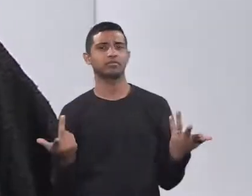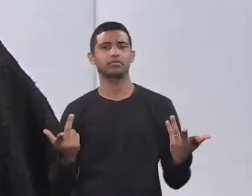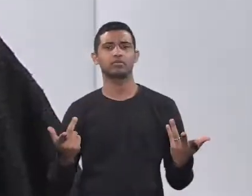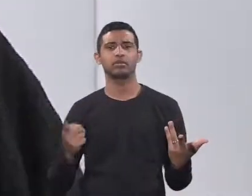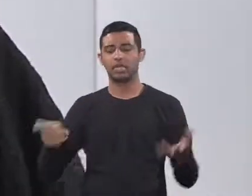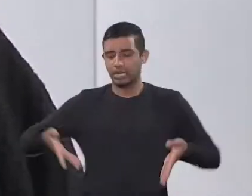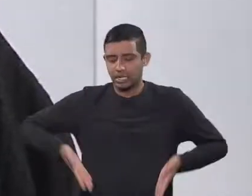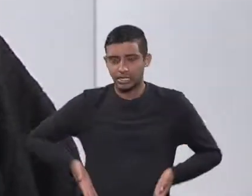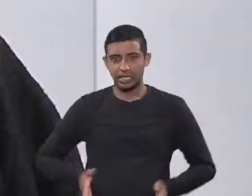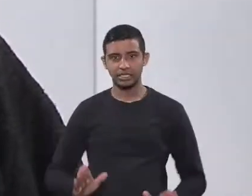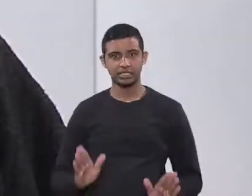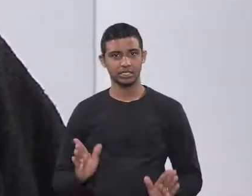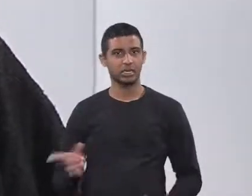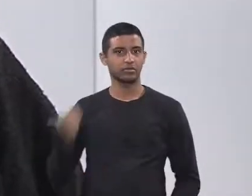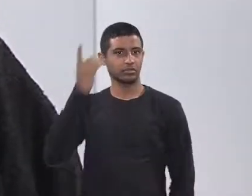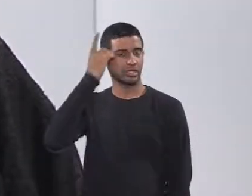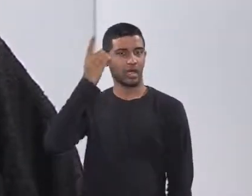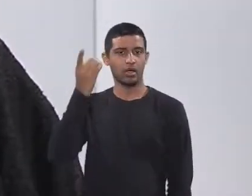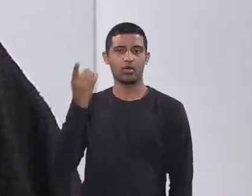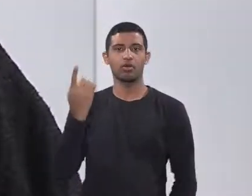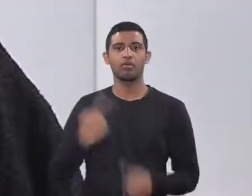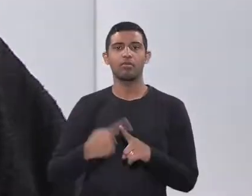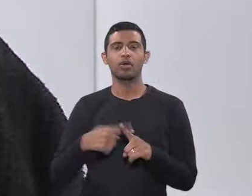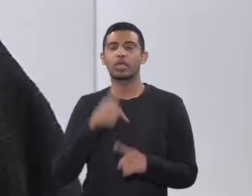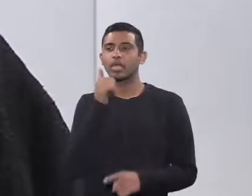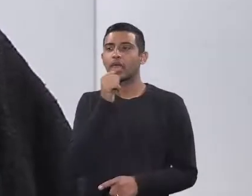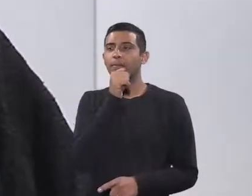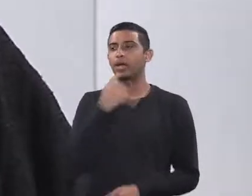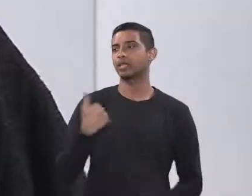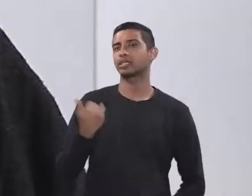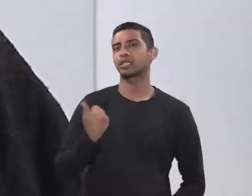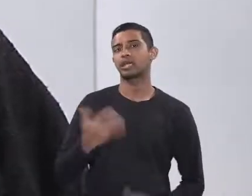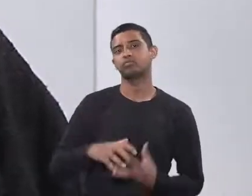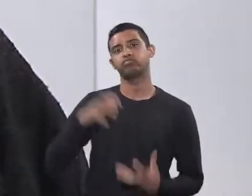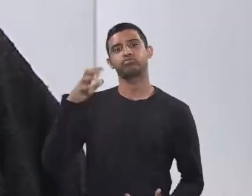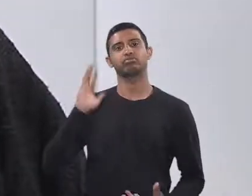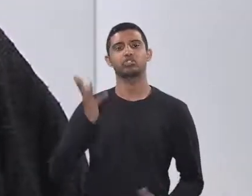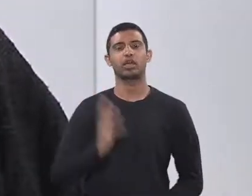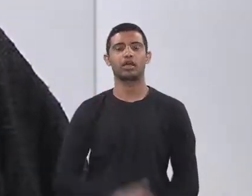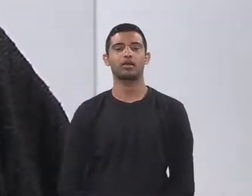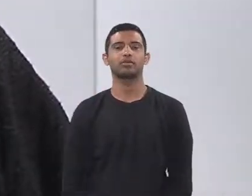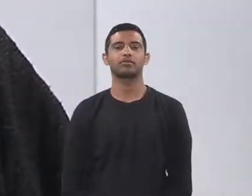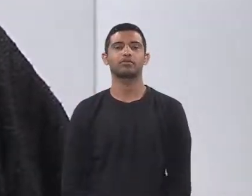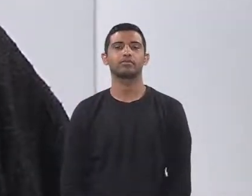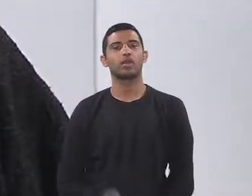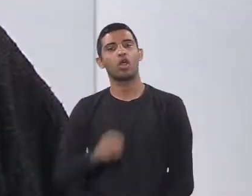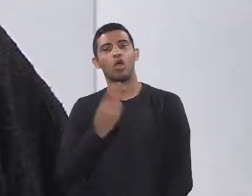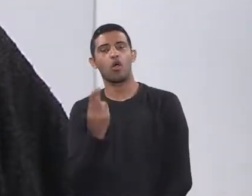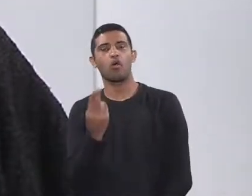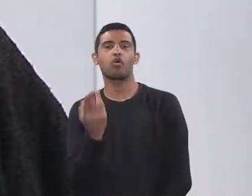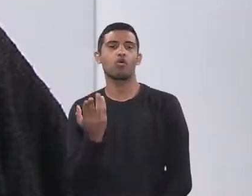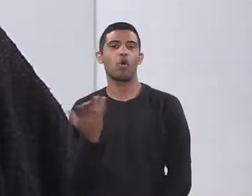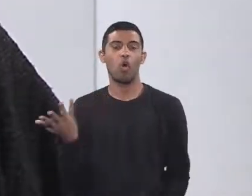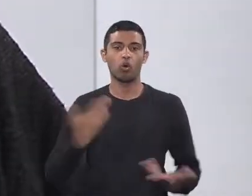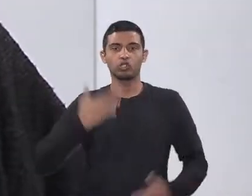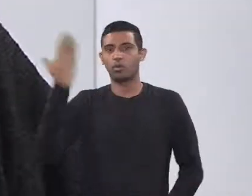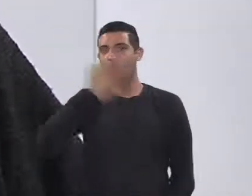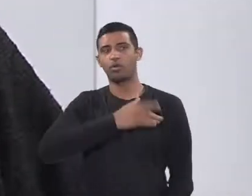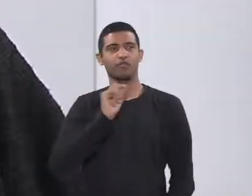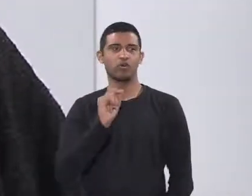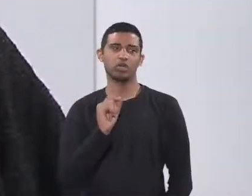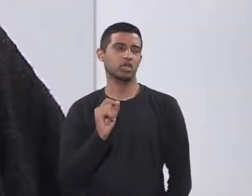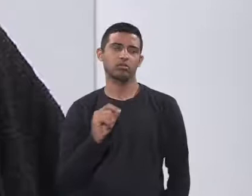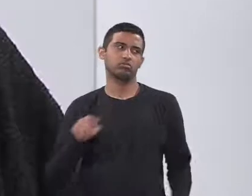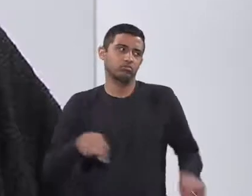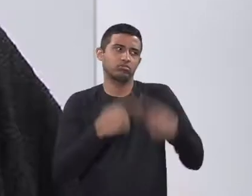Nascia-se com síndrome de Down porque a mãe já tinha mais idade. O que hoje em dia já foi provado que não